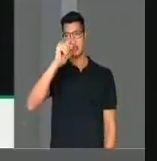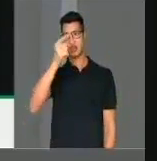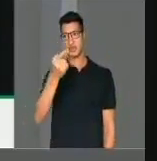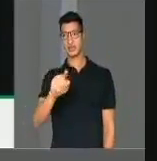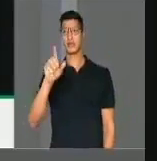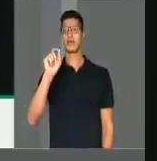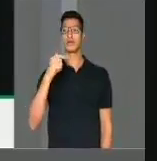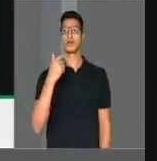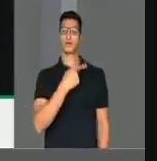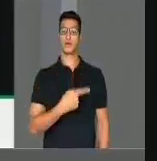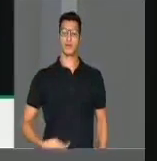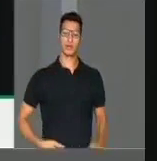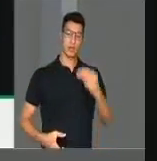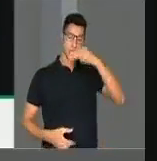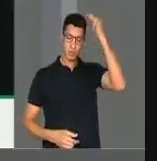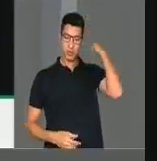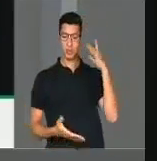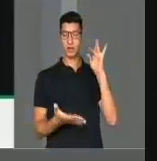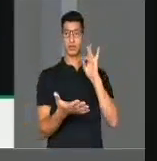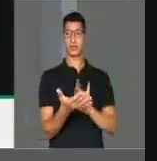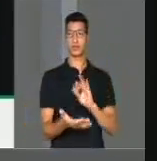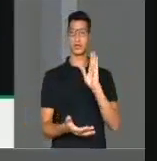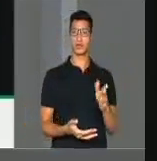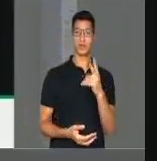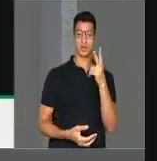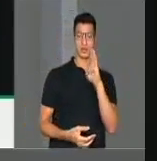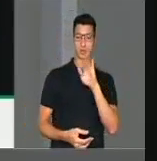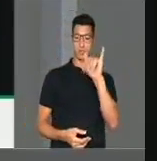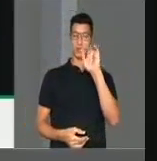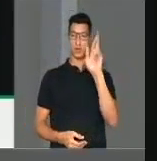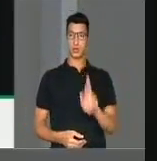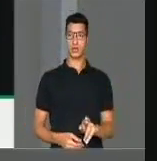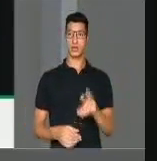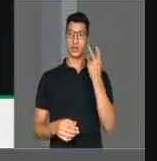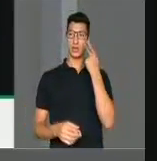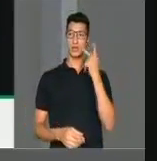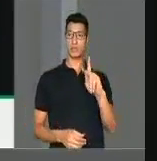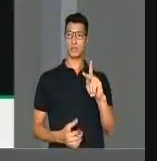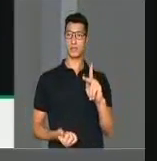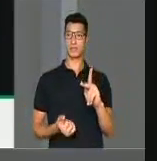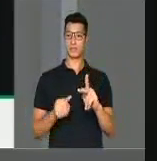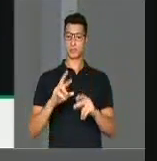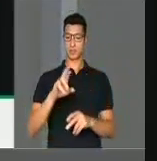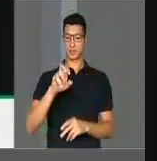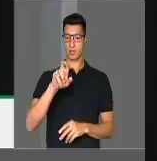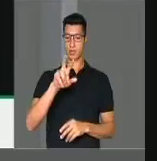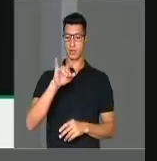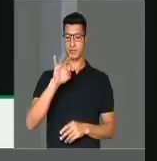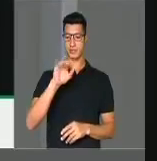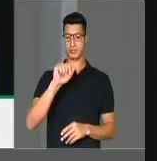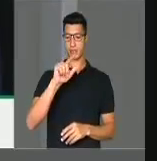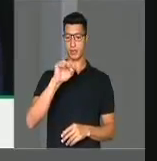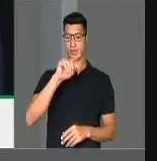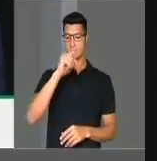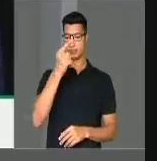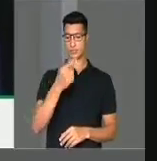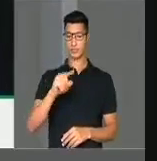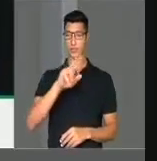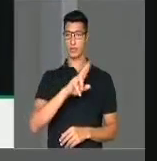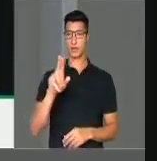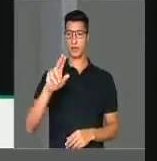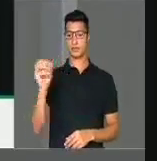revitalização. Tanto é que o presidente Michel Temer oficializou 2 bilhões de reais para a revitalização do Novo